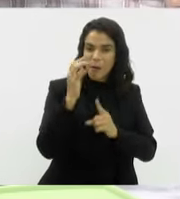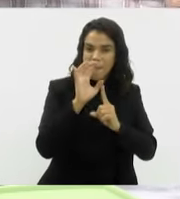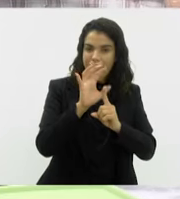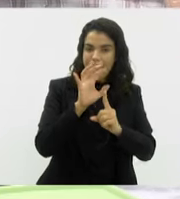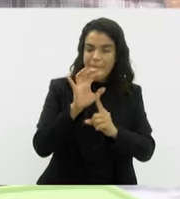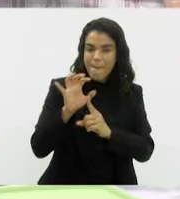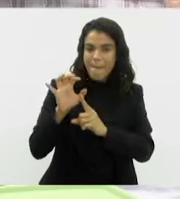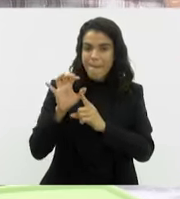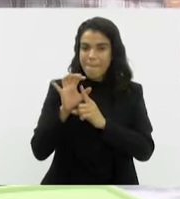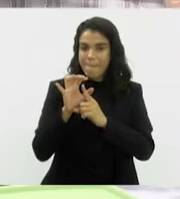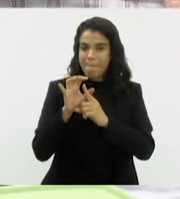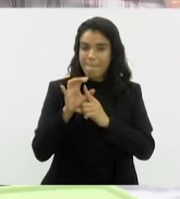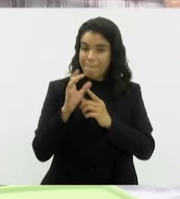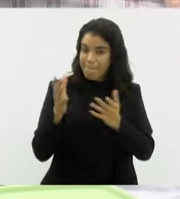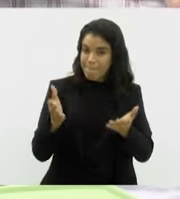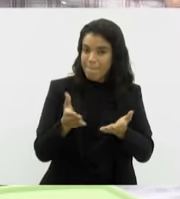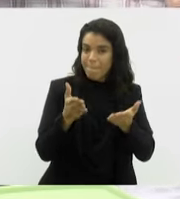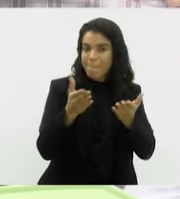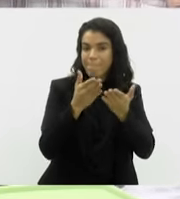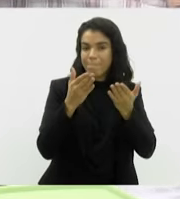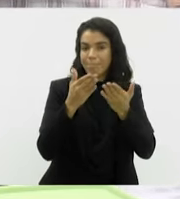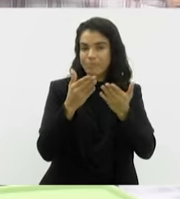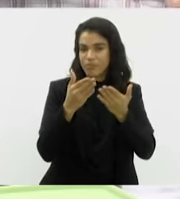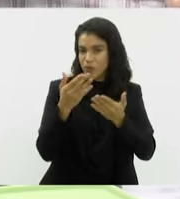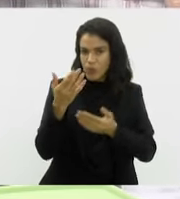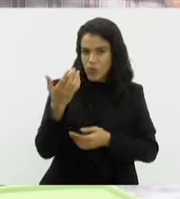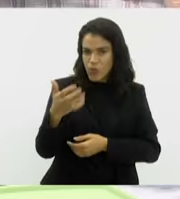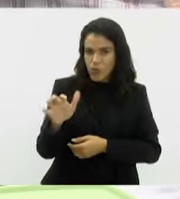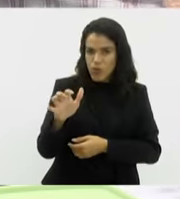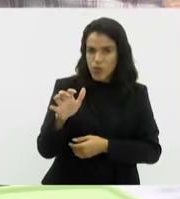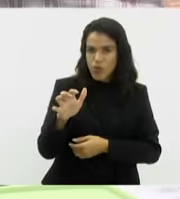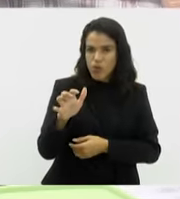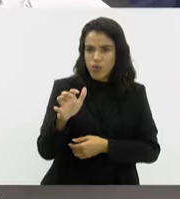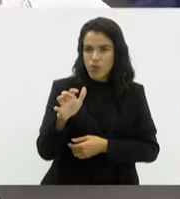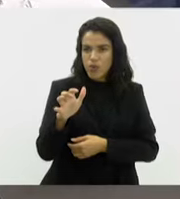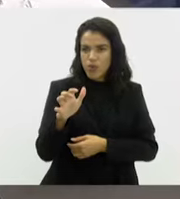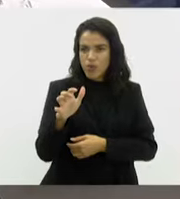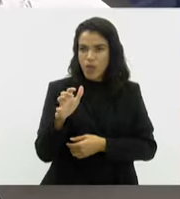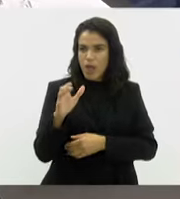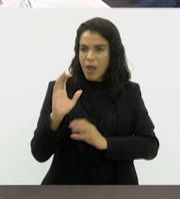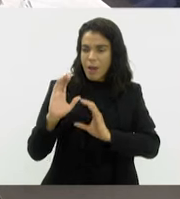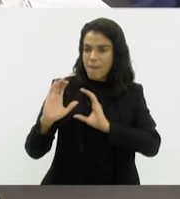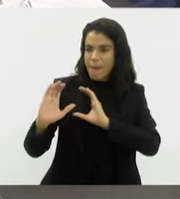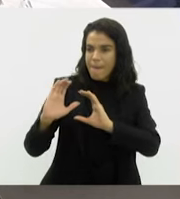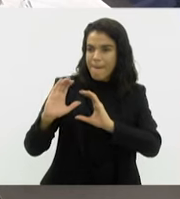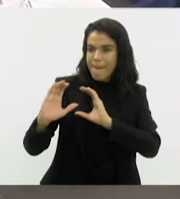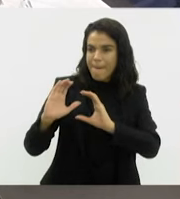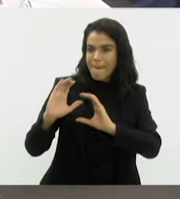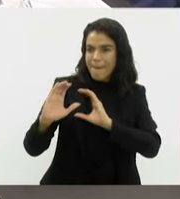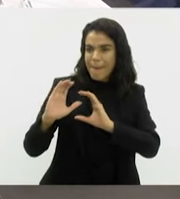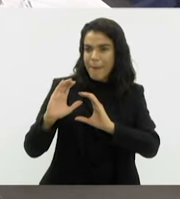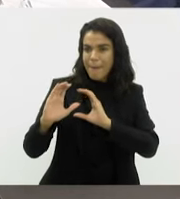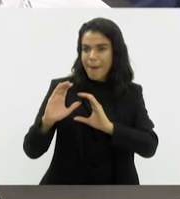prestigiar a perícia. Vossa Excelência não quer fazê-lo sob forma de autorizativo, não, já que a gente ainda está...